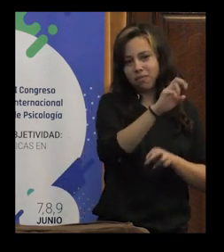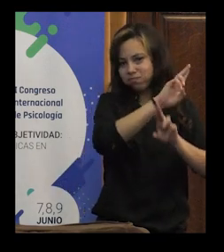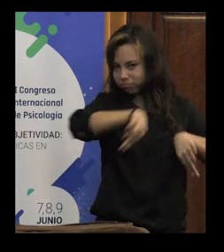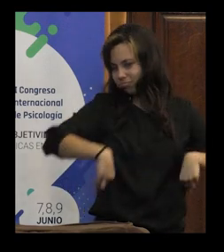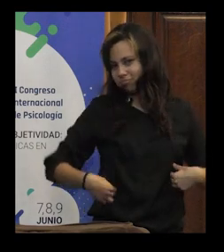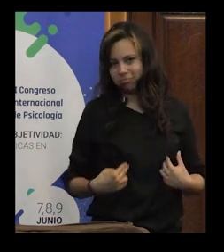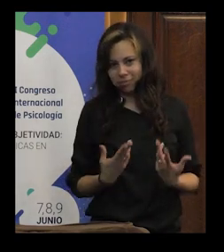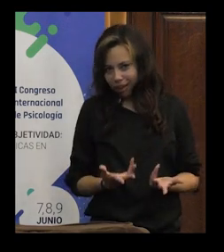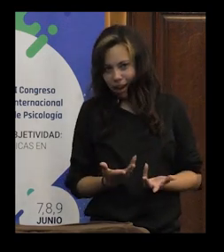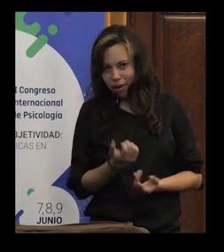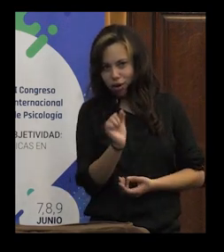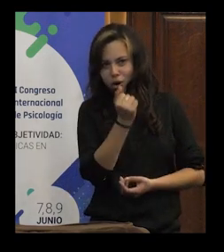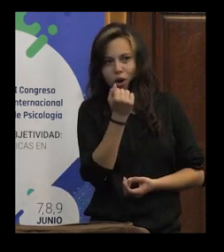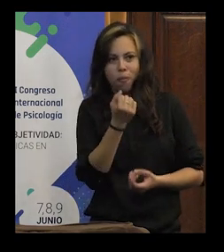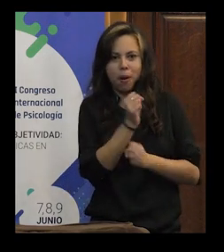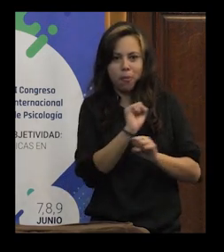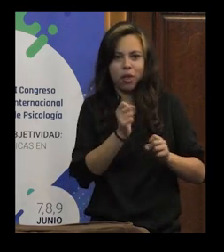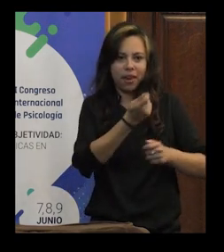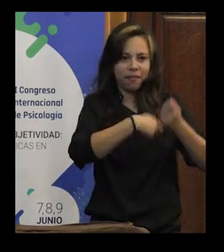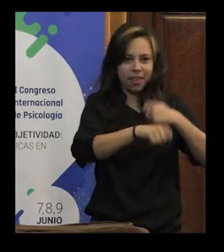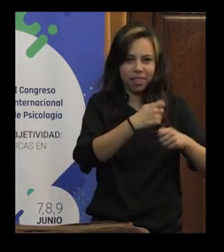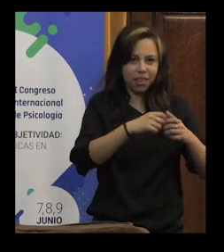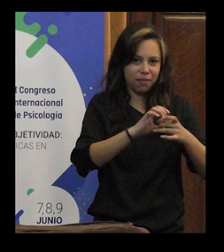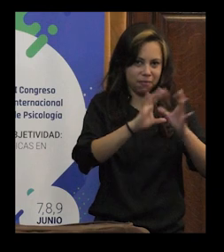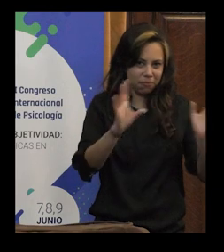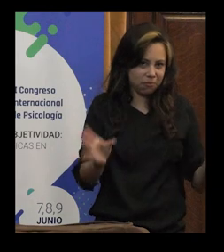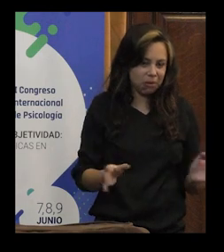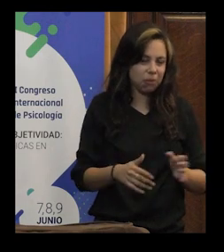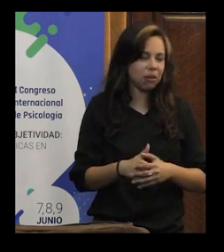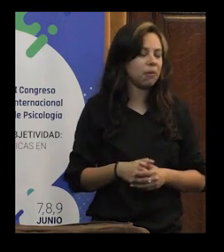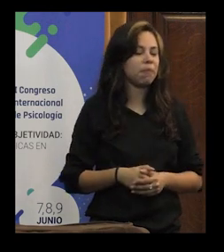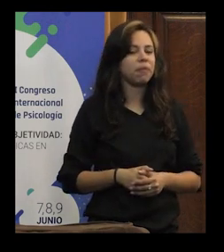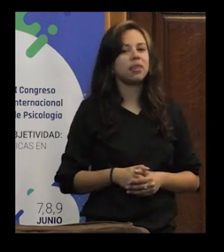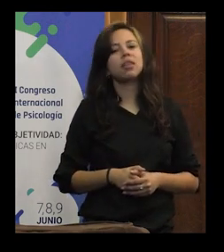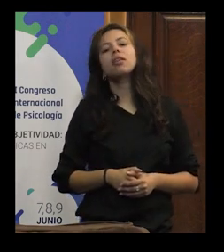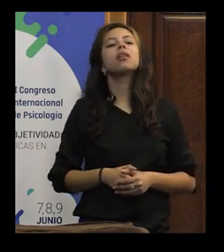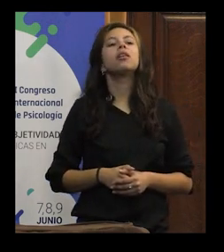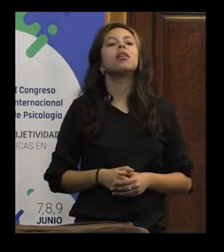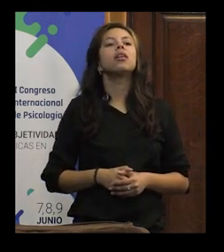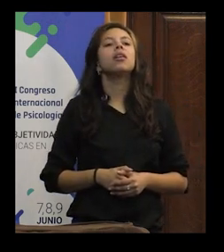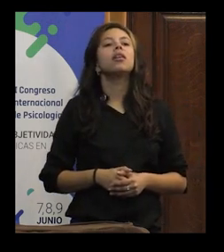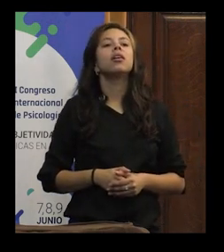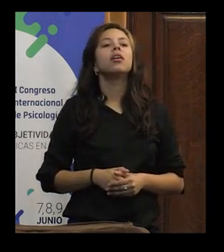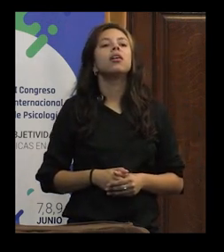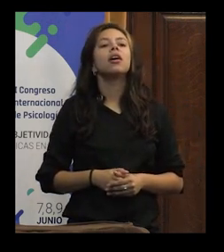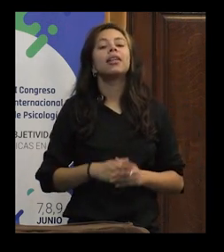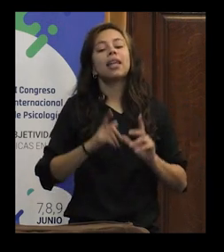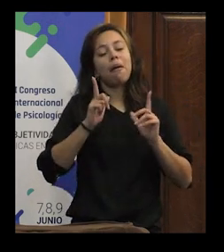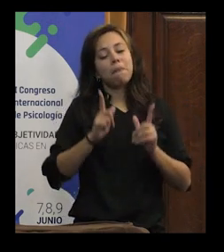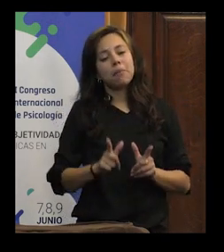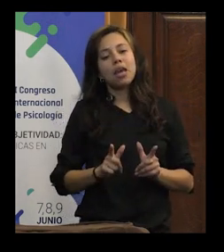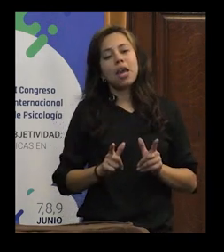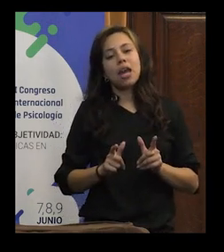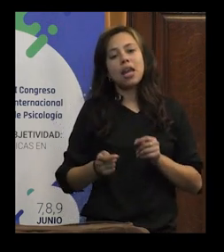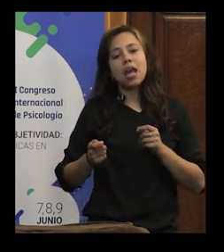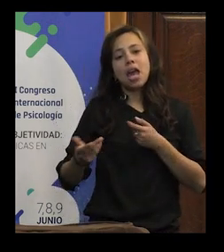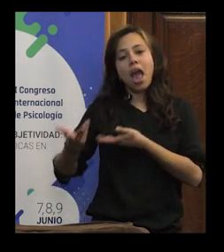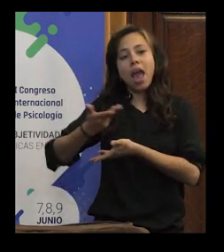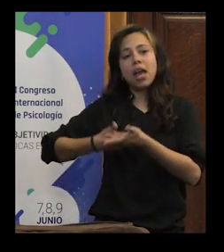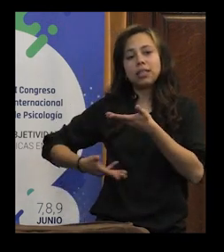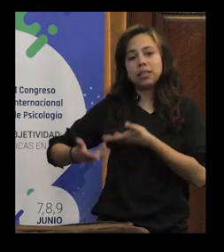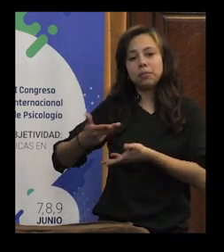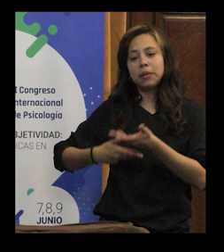das formas de socialidade do capitalismo avançado, a oferta de posições de pessoas associadas